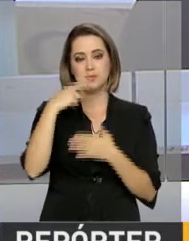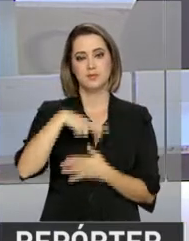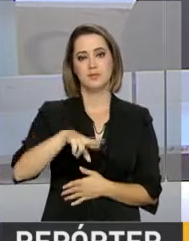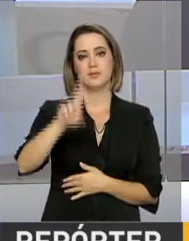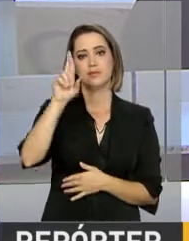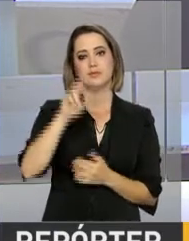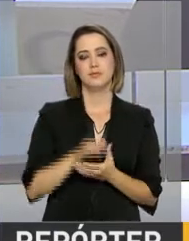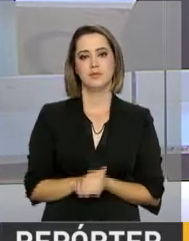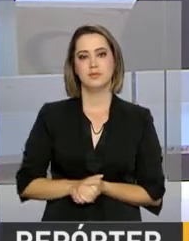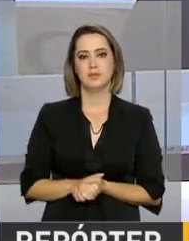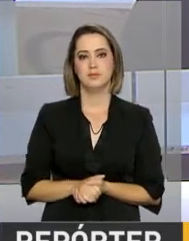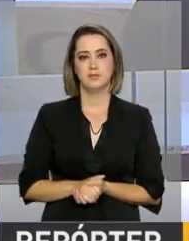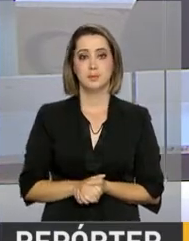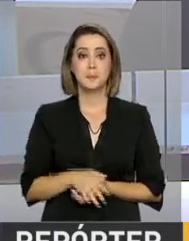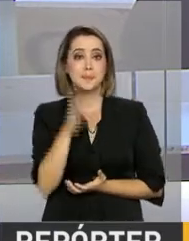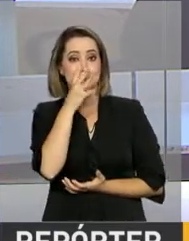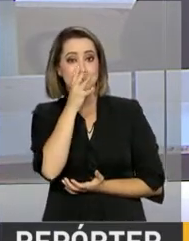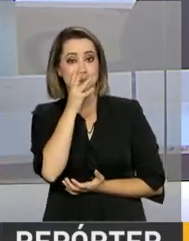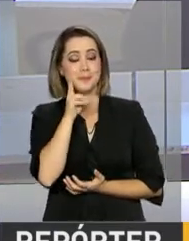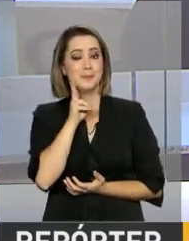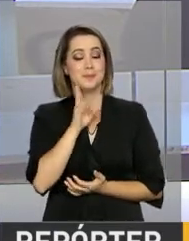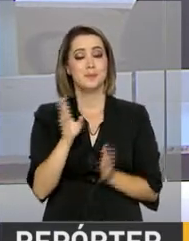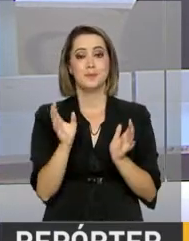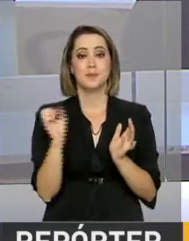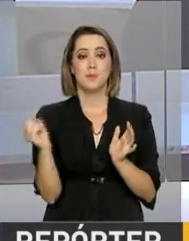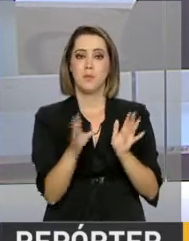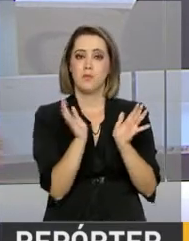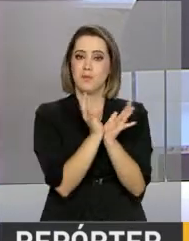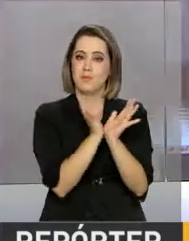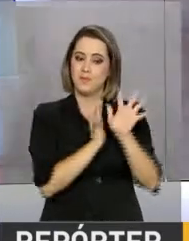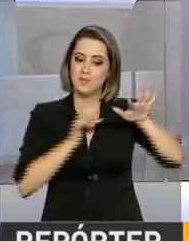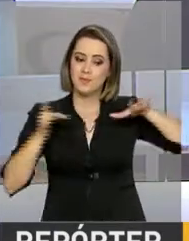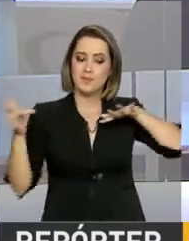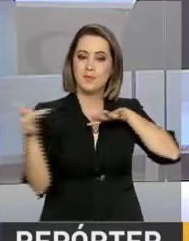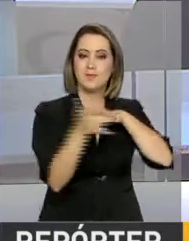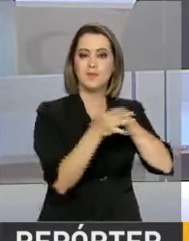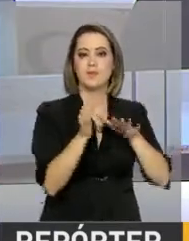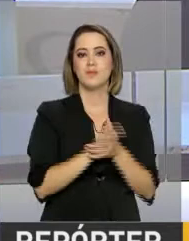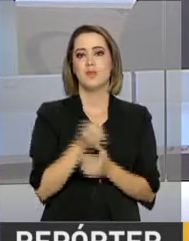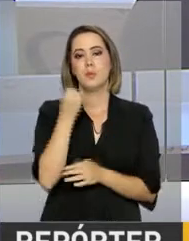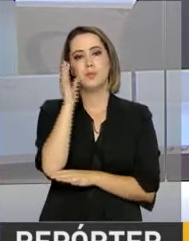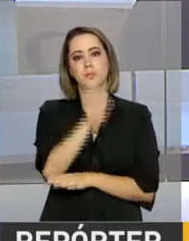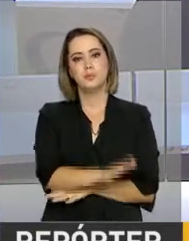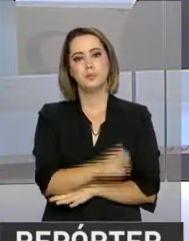do Repórter NBR. Acompanhe as novidades também pelas nossas redes sociais.